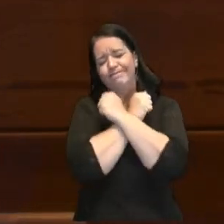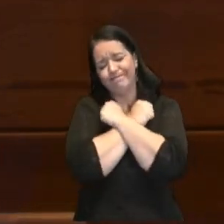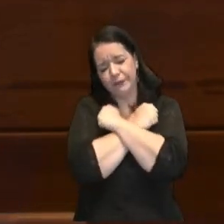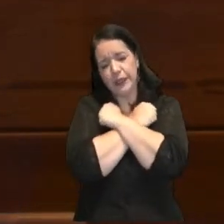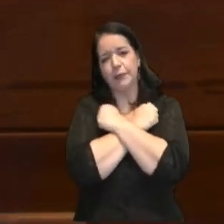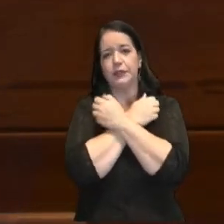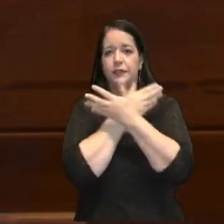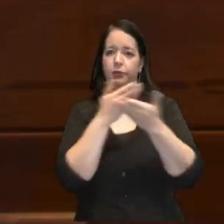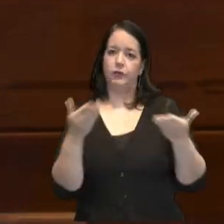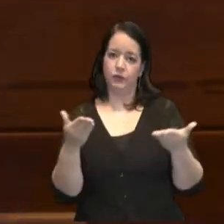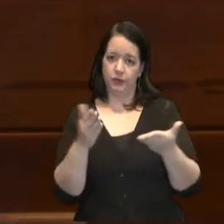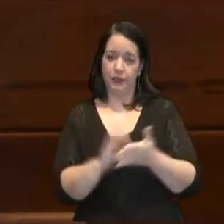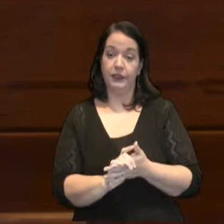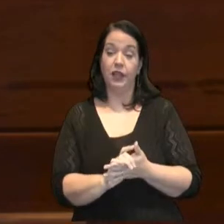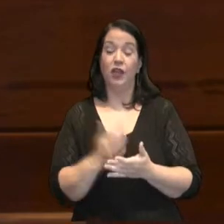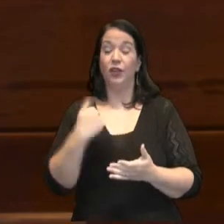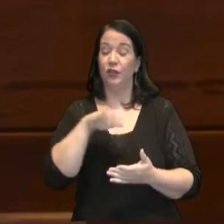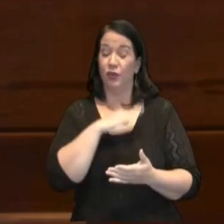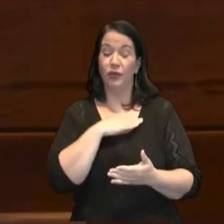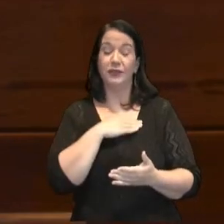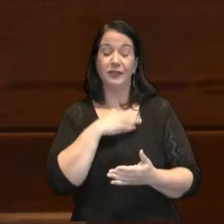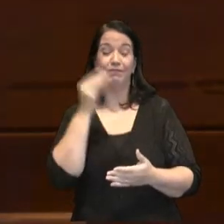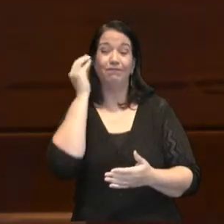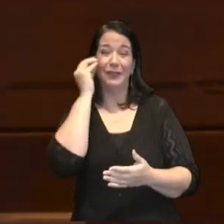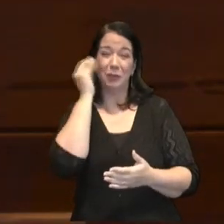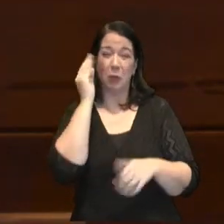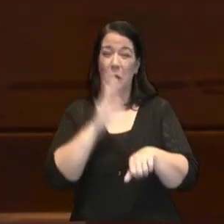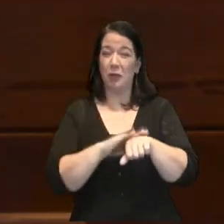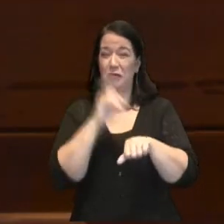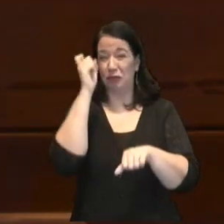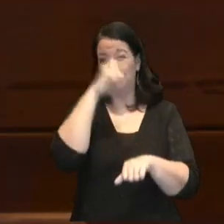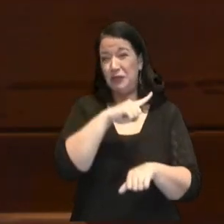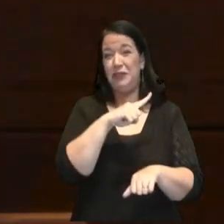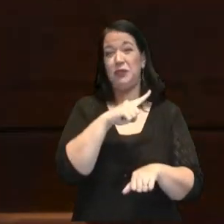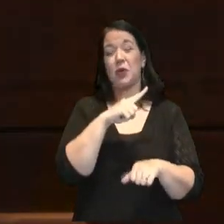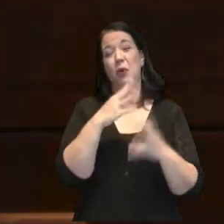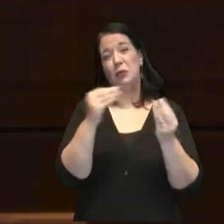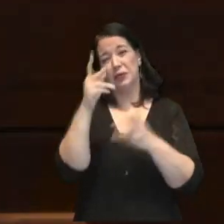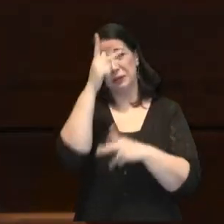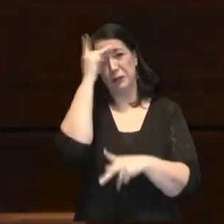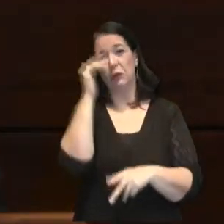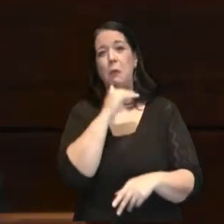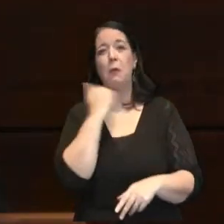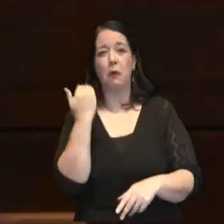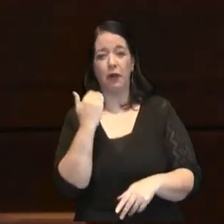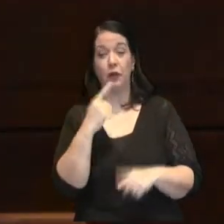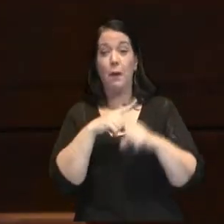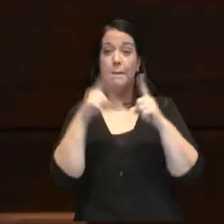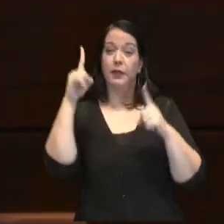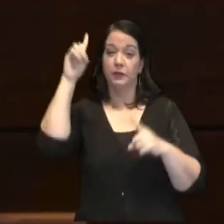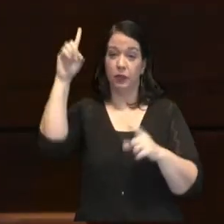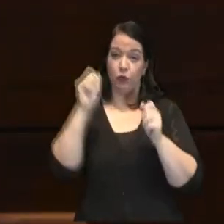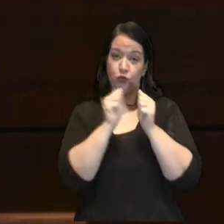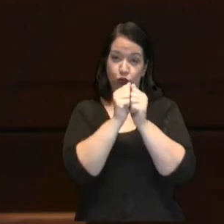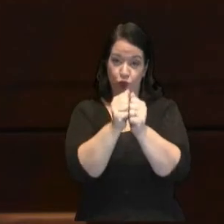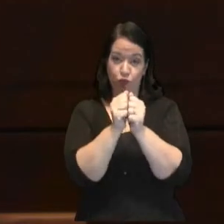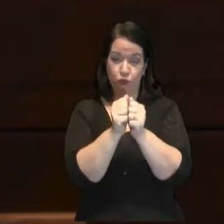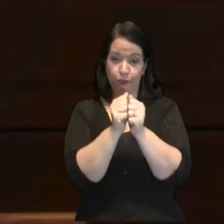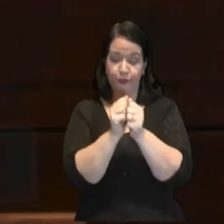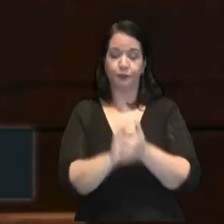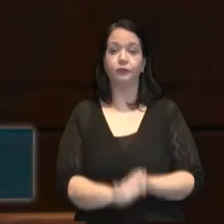perdas, mas o Senhor é por nós, querido. Nesta hora, quero convidar os irmãos a abrirem a palavra de